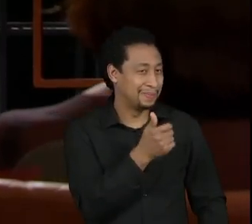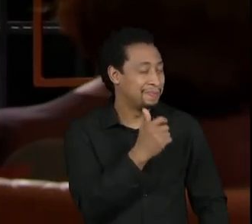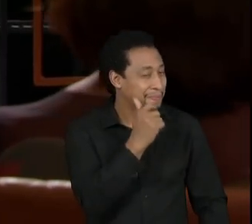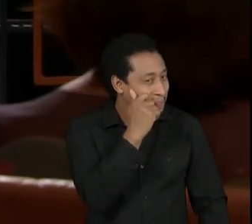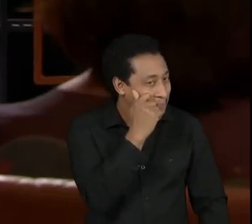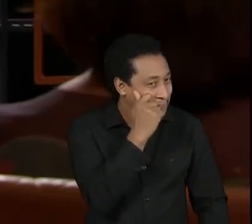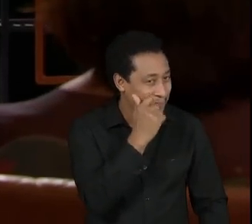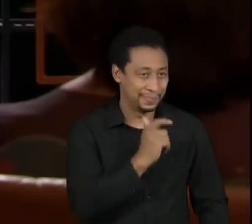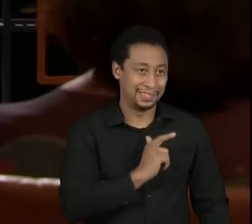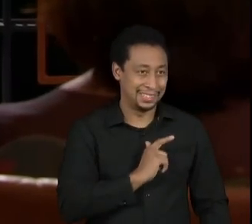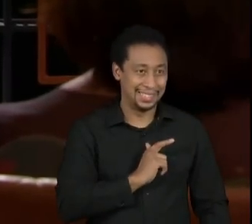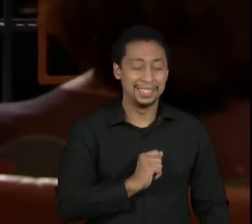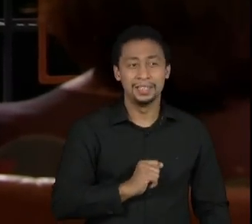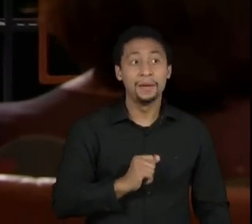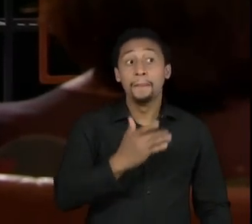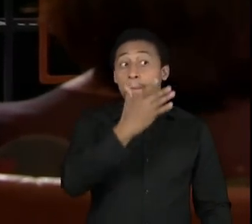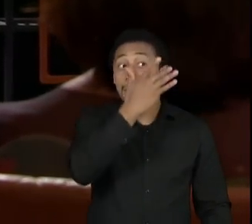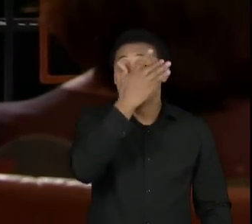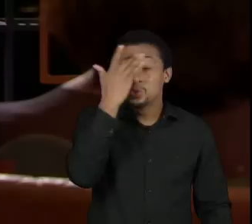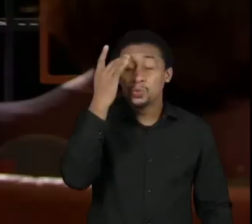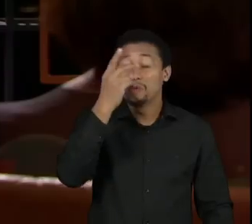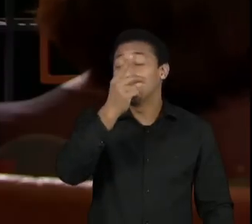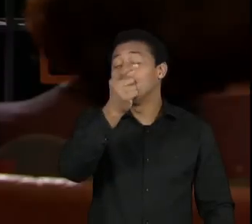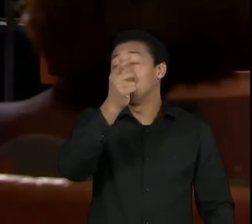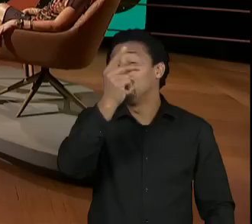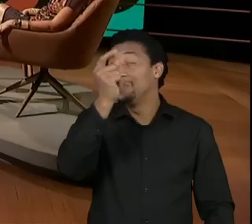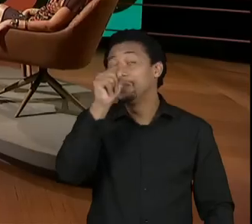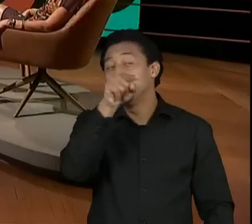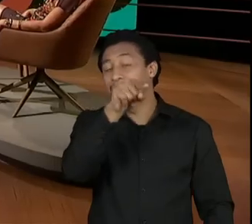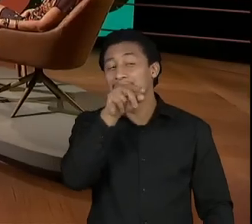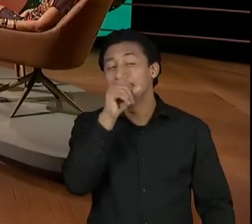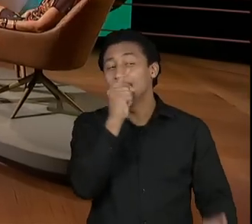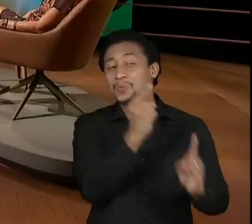uma pessoa que há muito tempo você não vê. Olha lá.